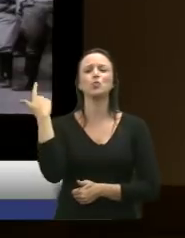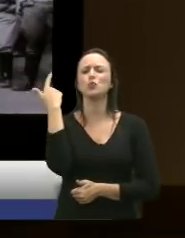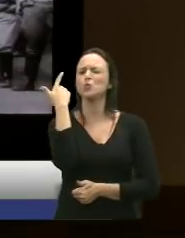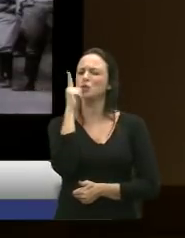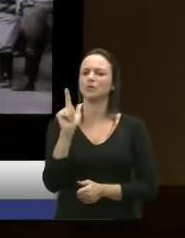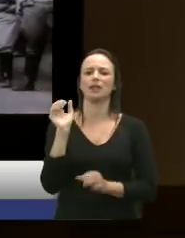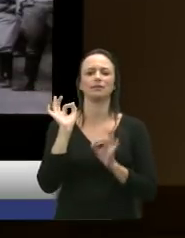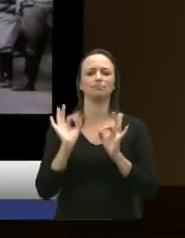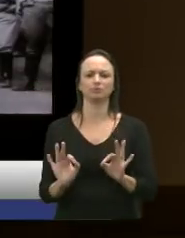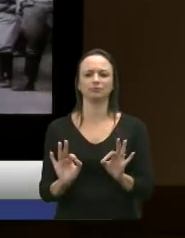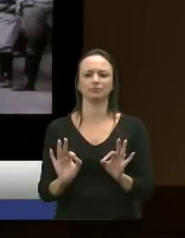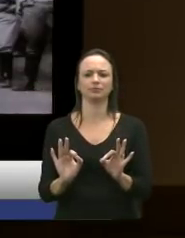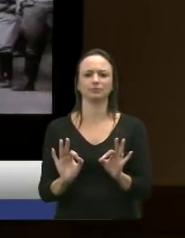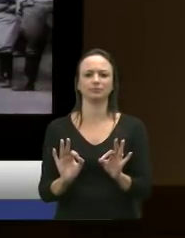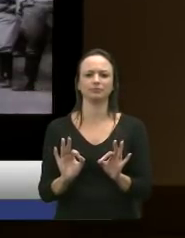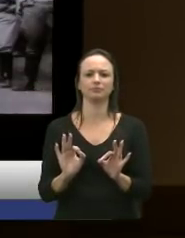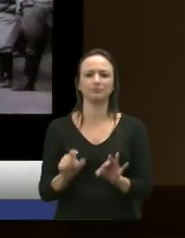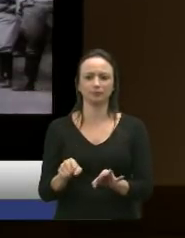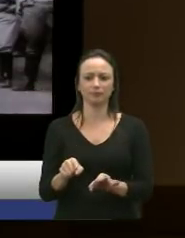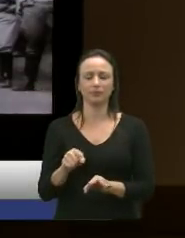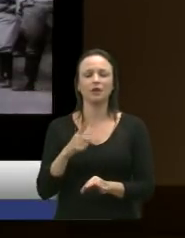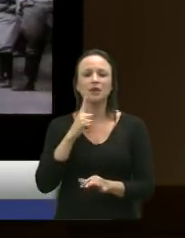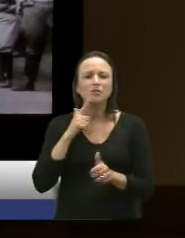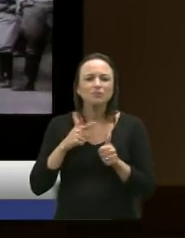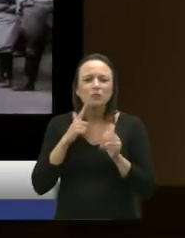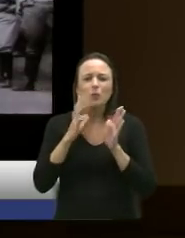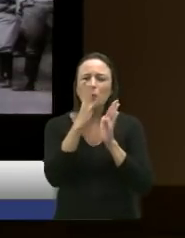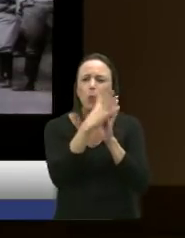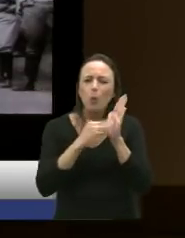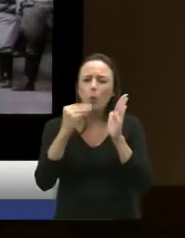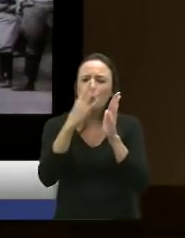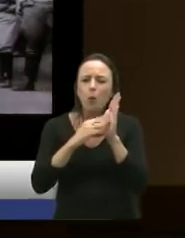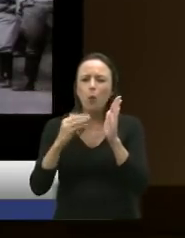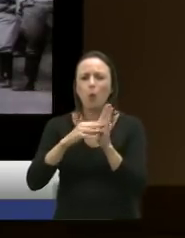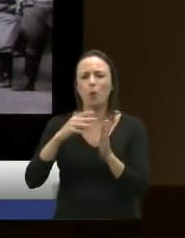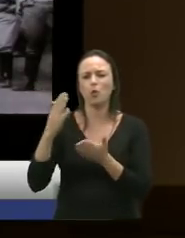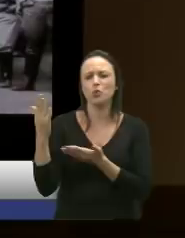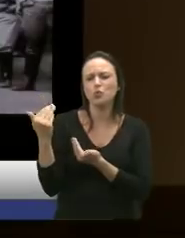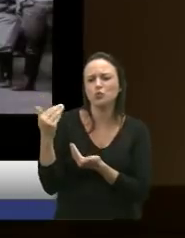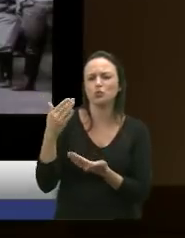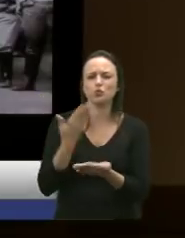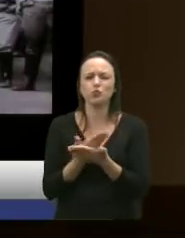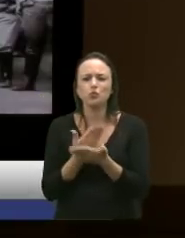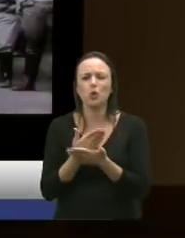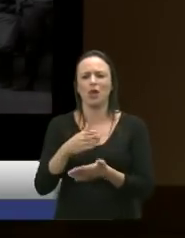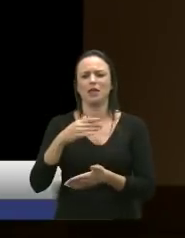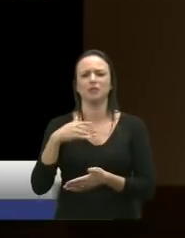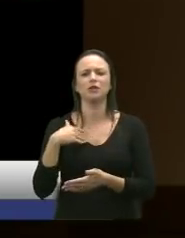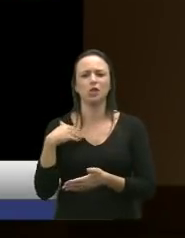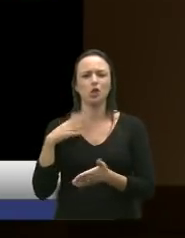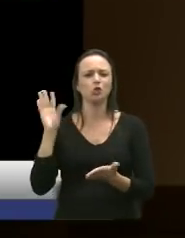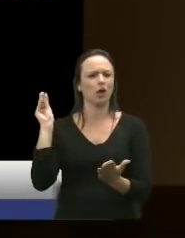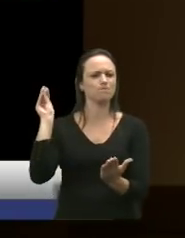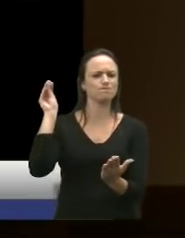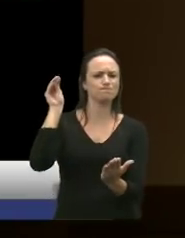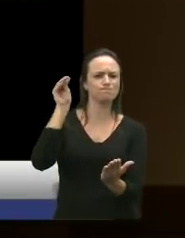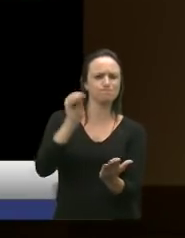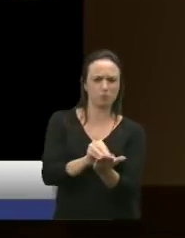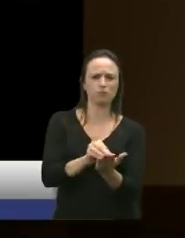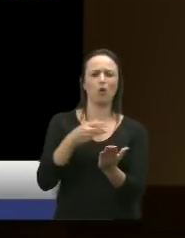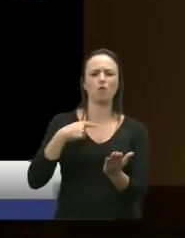efeito. Jauenses. Seguindo o exemplo de vários estudantes e rapazes, acabo de alistar-me como